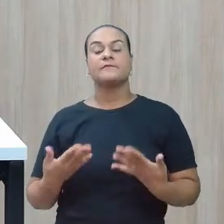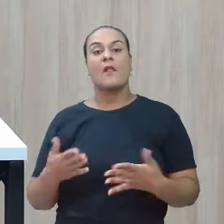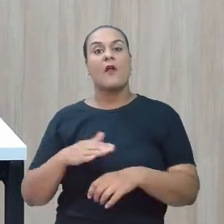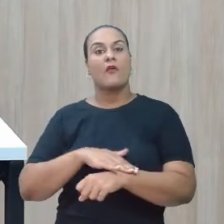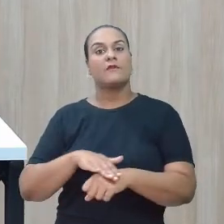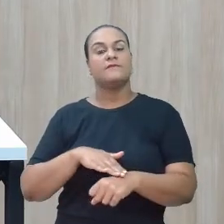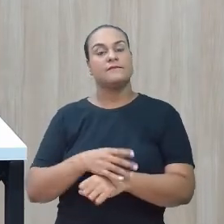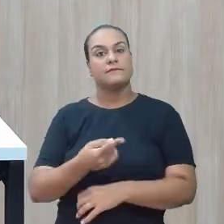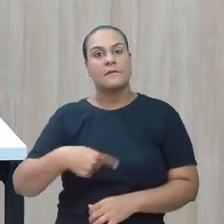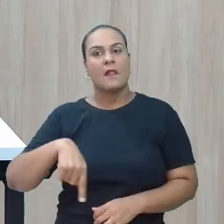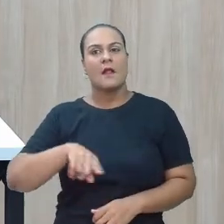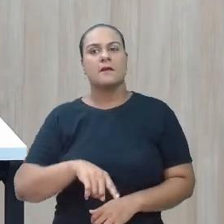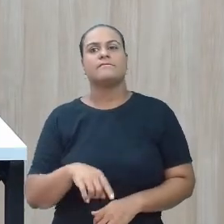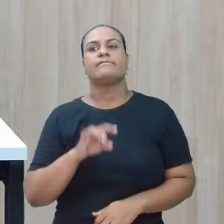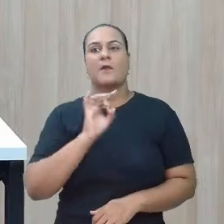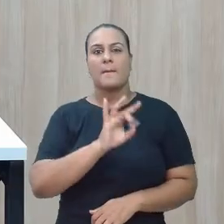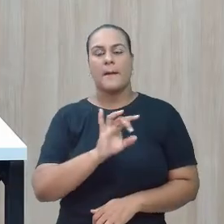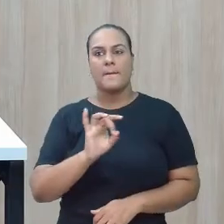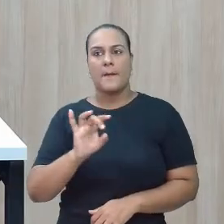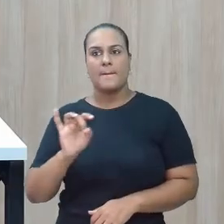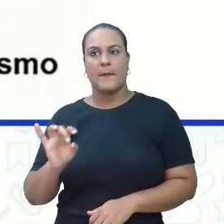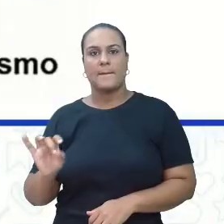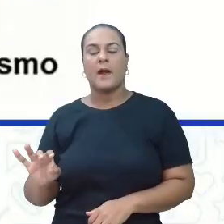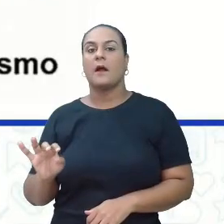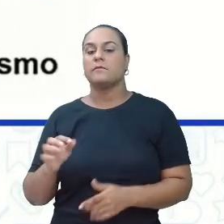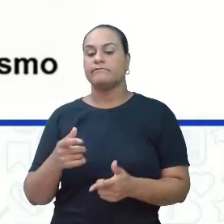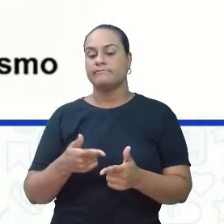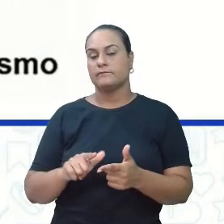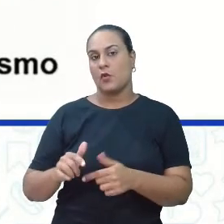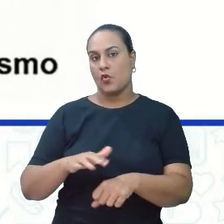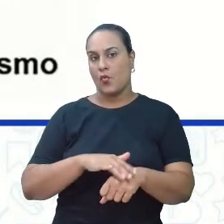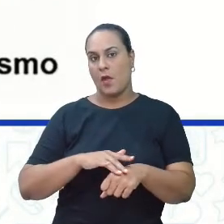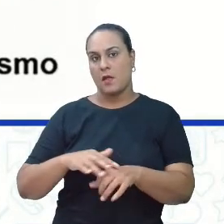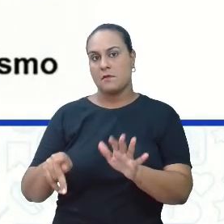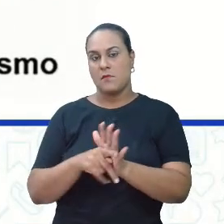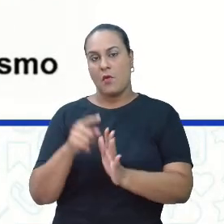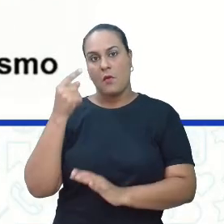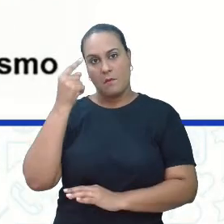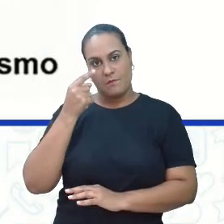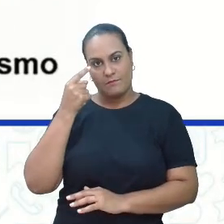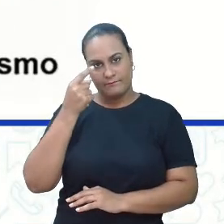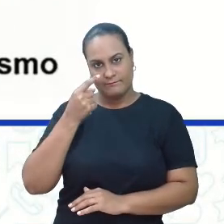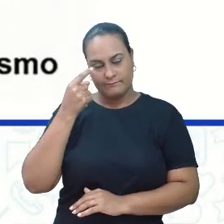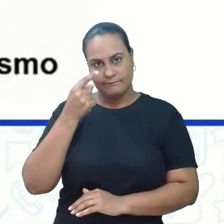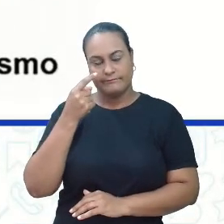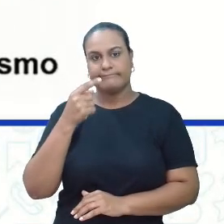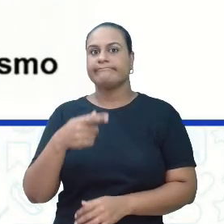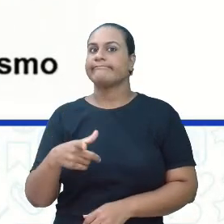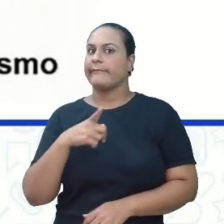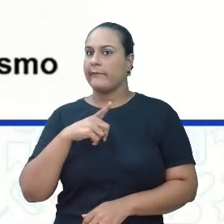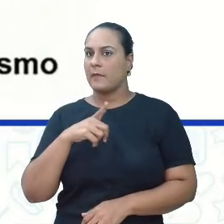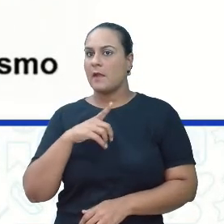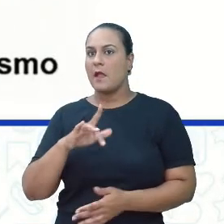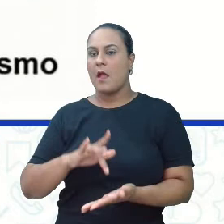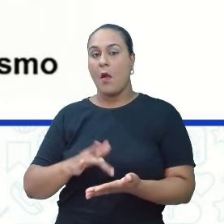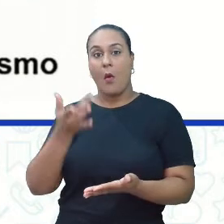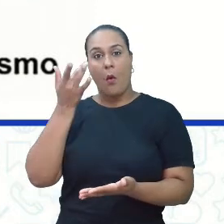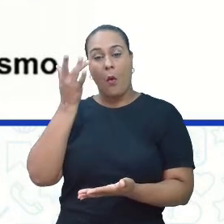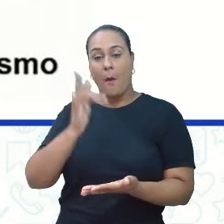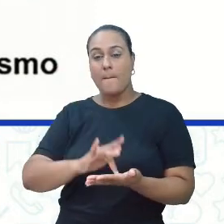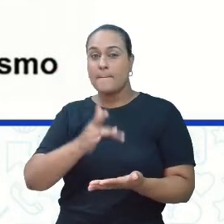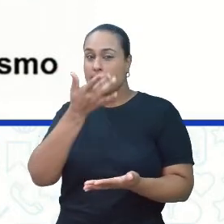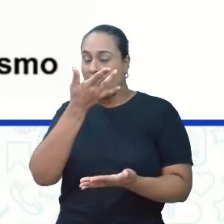a respeito de cada uma dessas doenças. Ou seja, esses problemas de visão que existem lentes